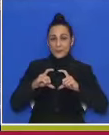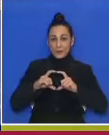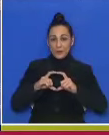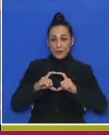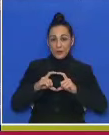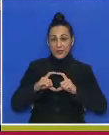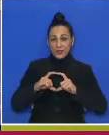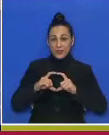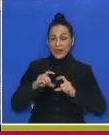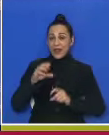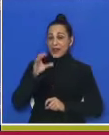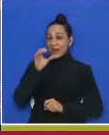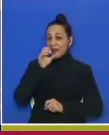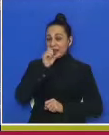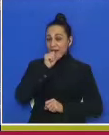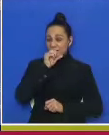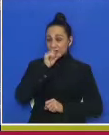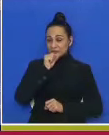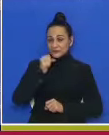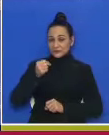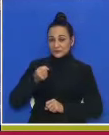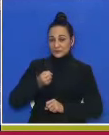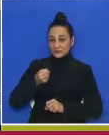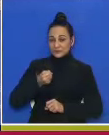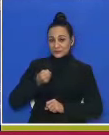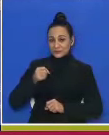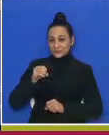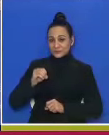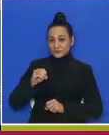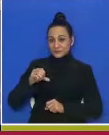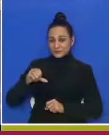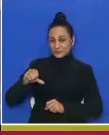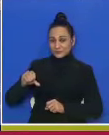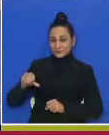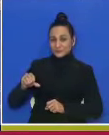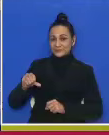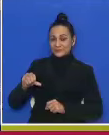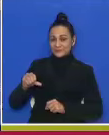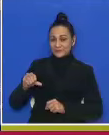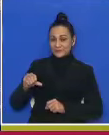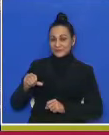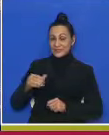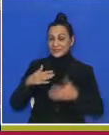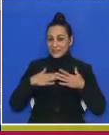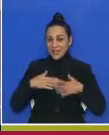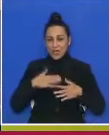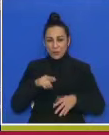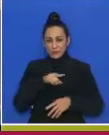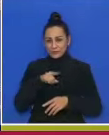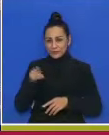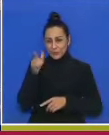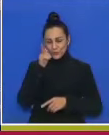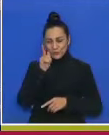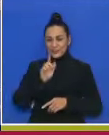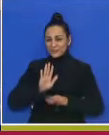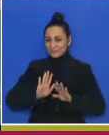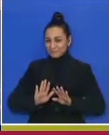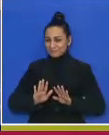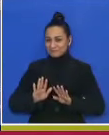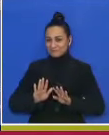Bola laranja, número 09. Laranja, 09. Calma, você ainda tem